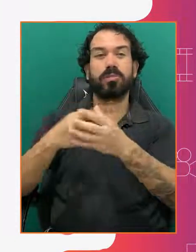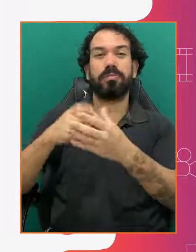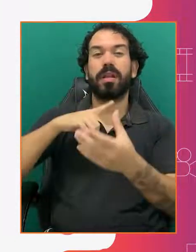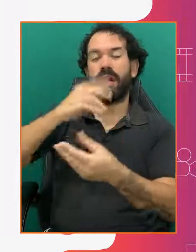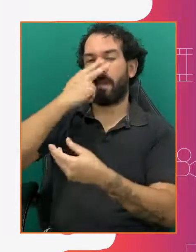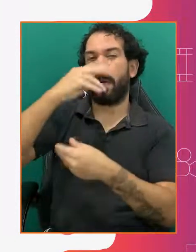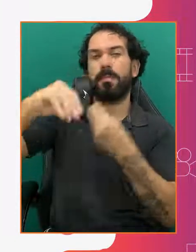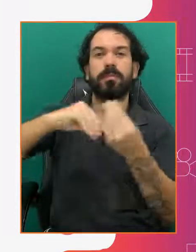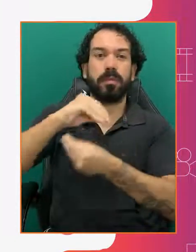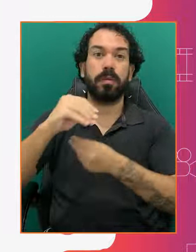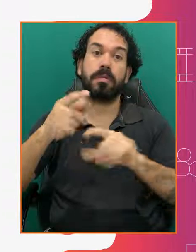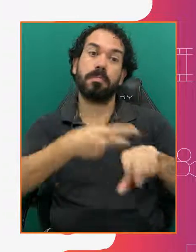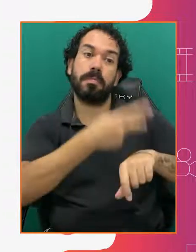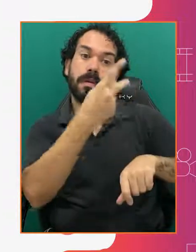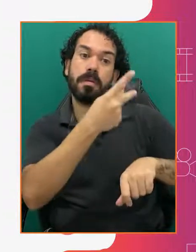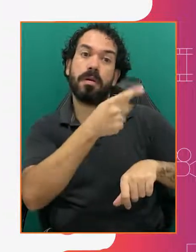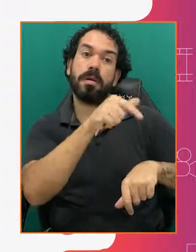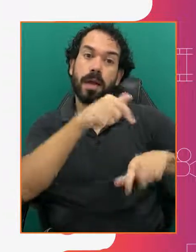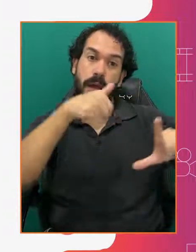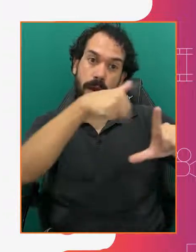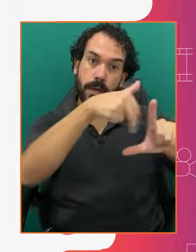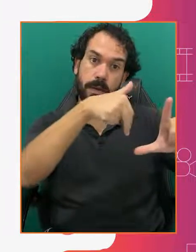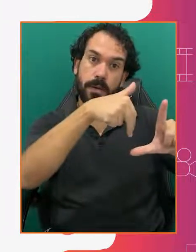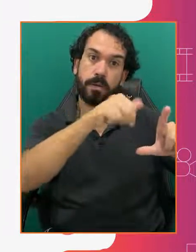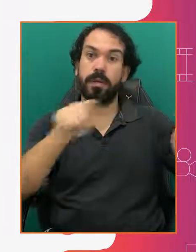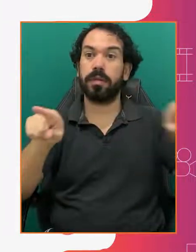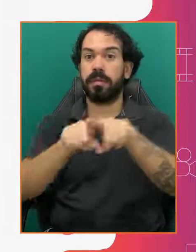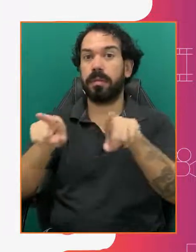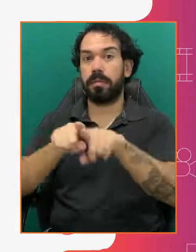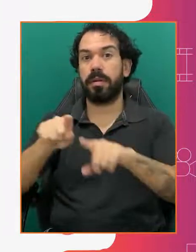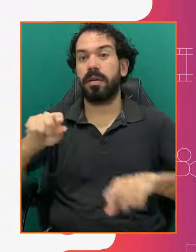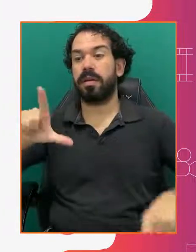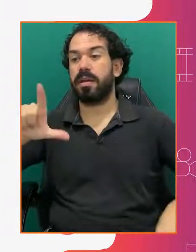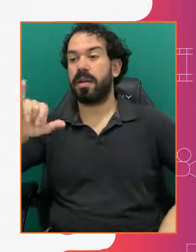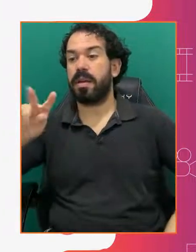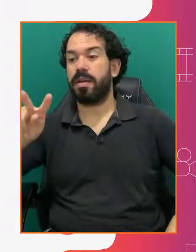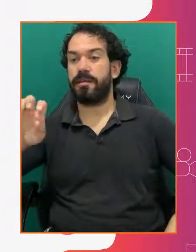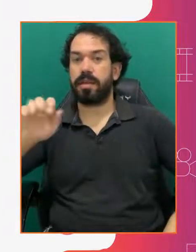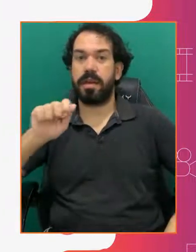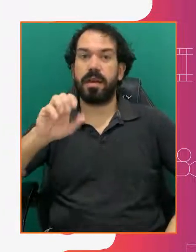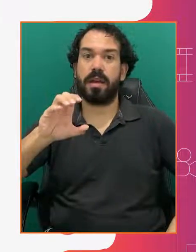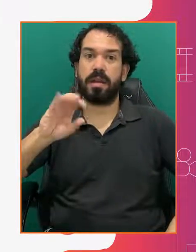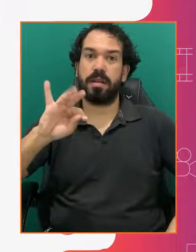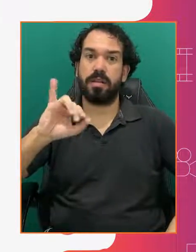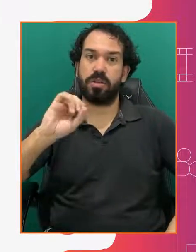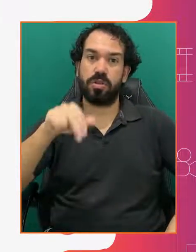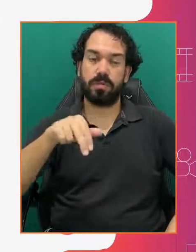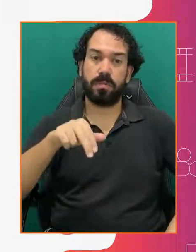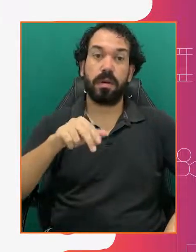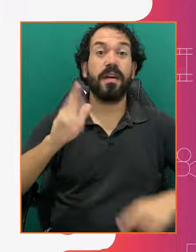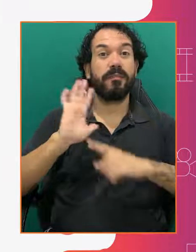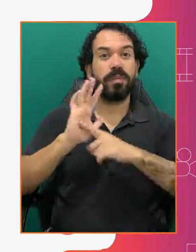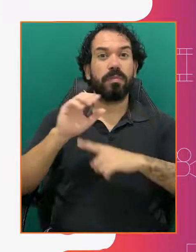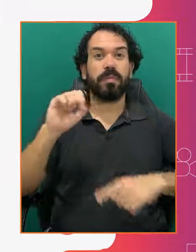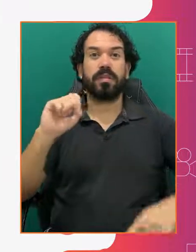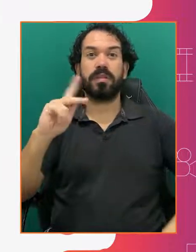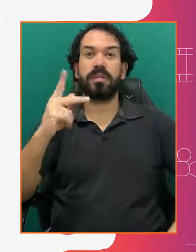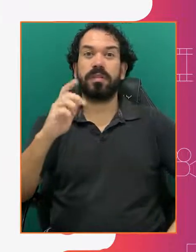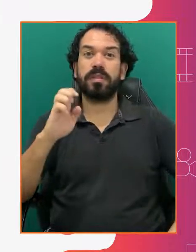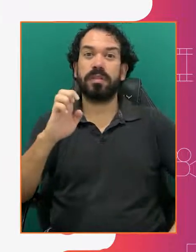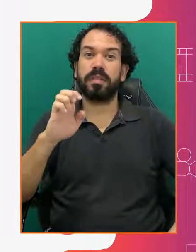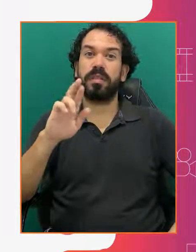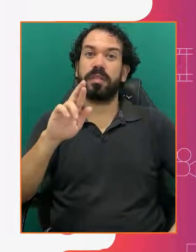categorias mistas, que premiavam tanto animações quanto live action. O filme Shrek foi o